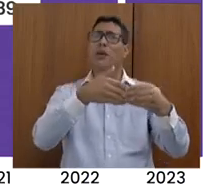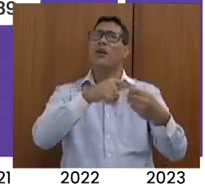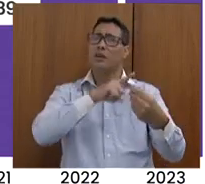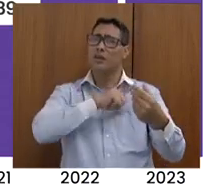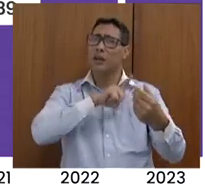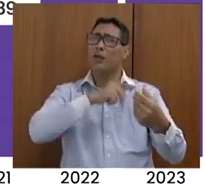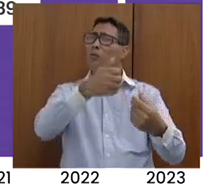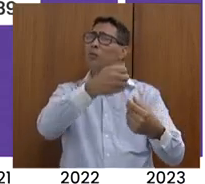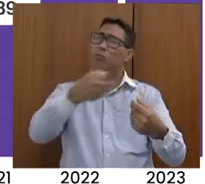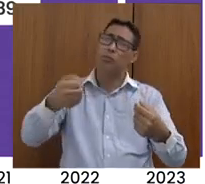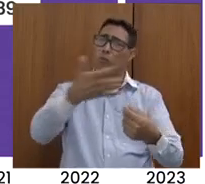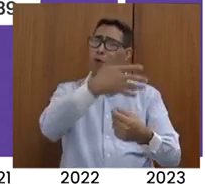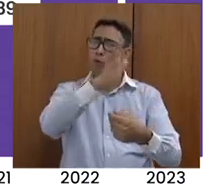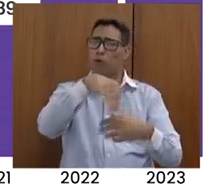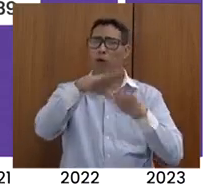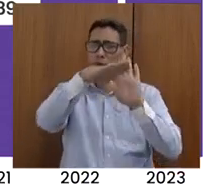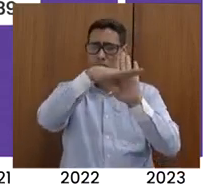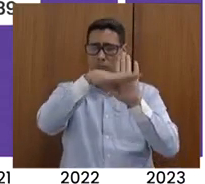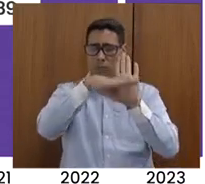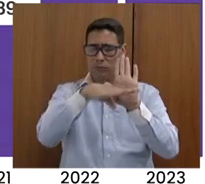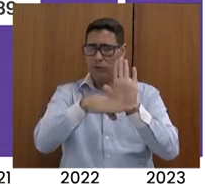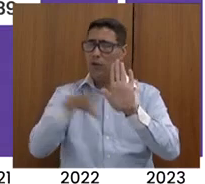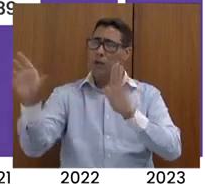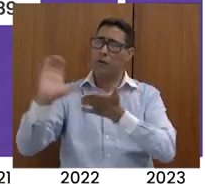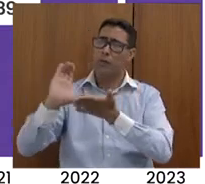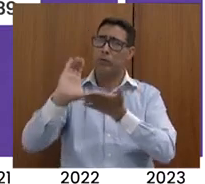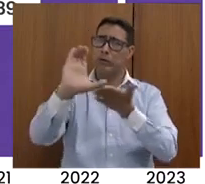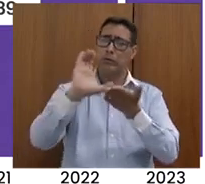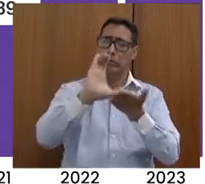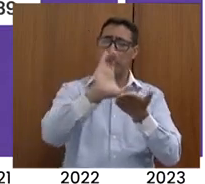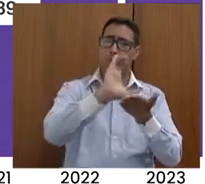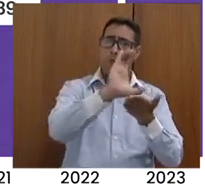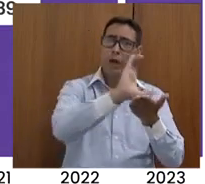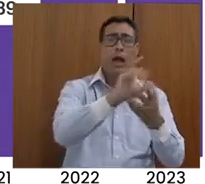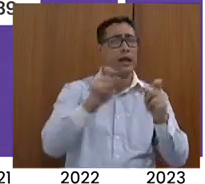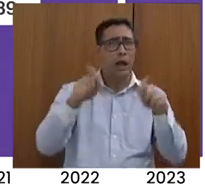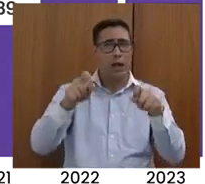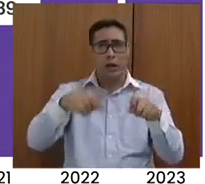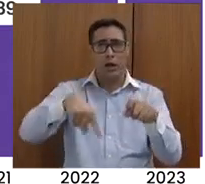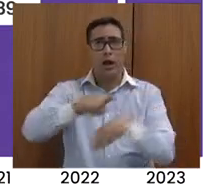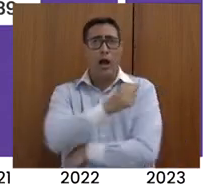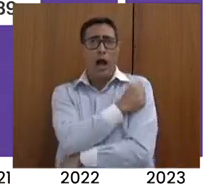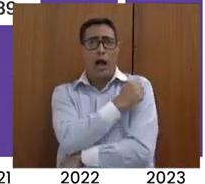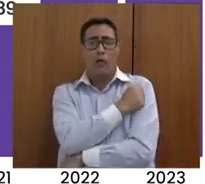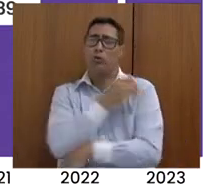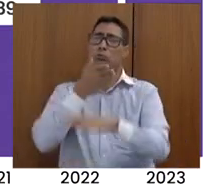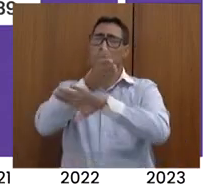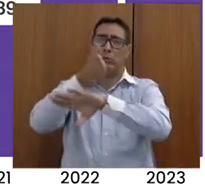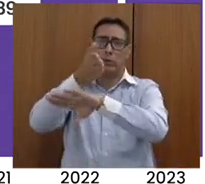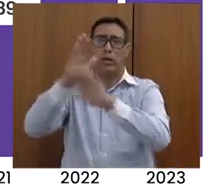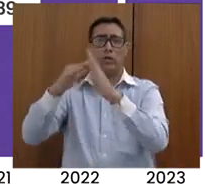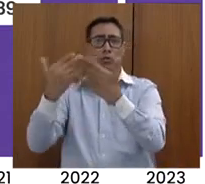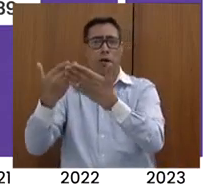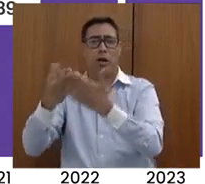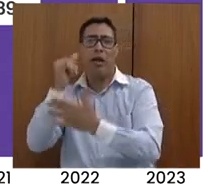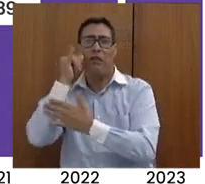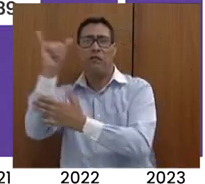critério para distribuição da verba para permitir que os nossos estudantes possam chegar à escola evitando a invasão